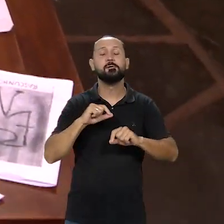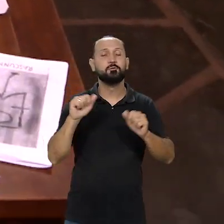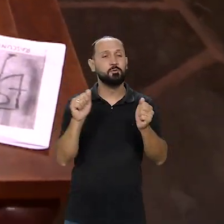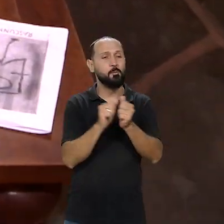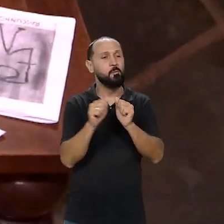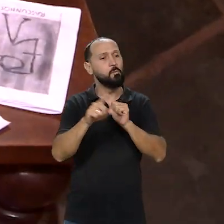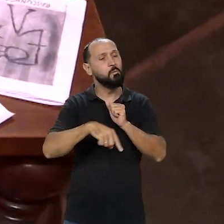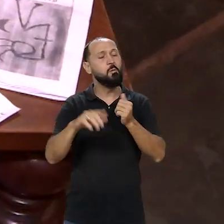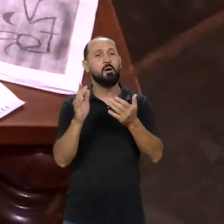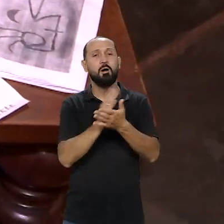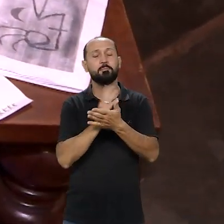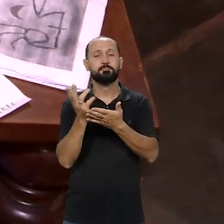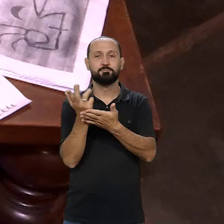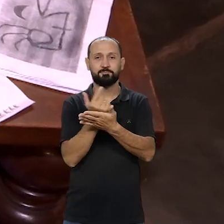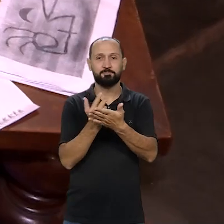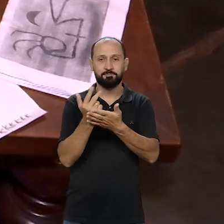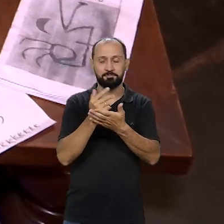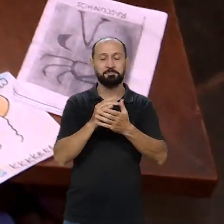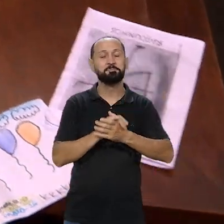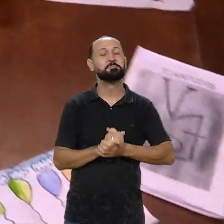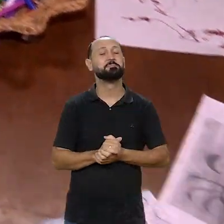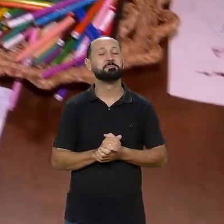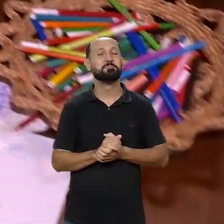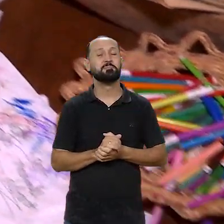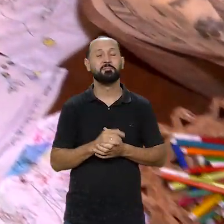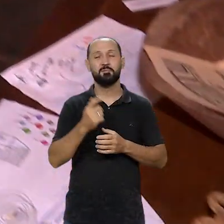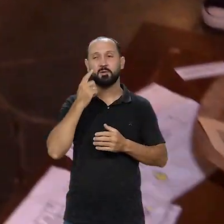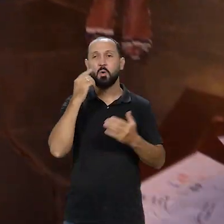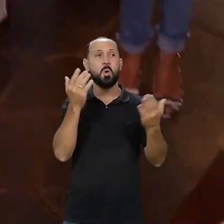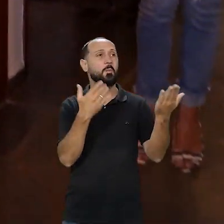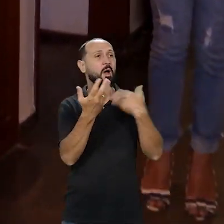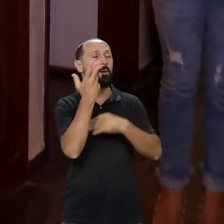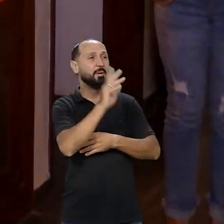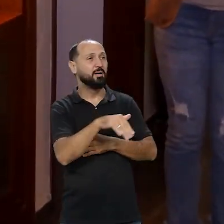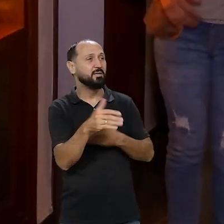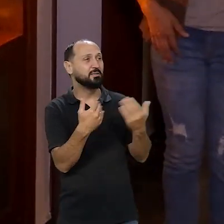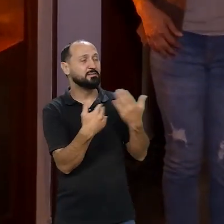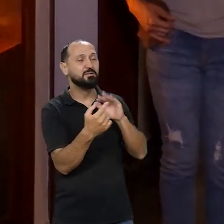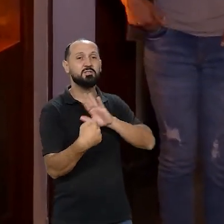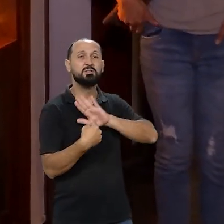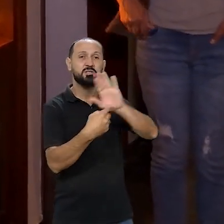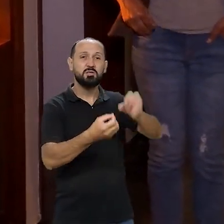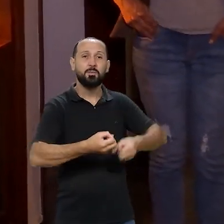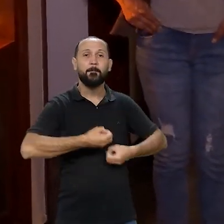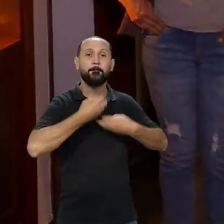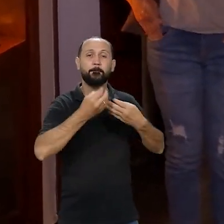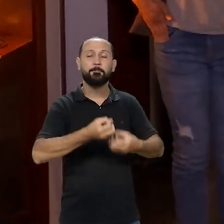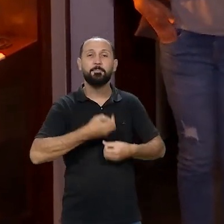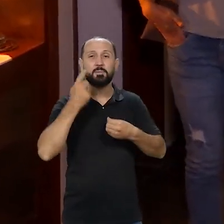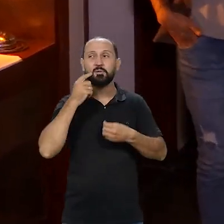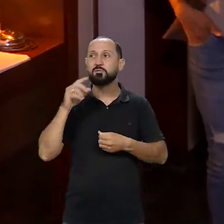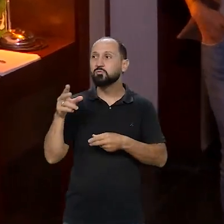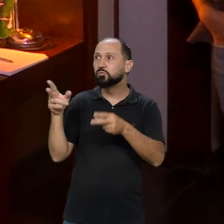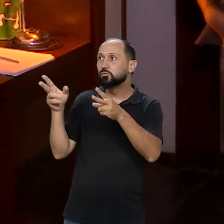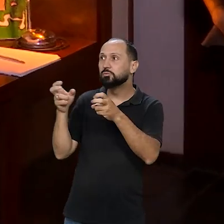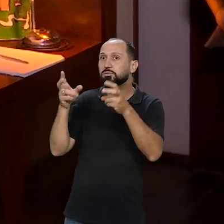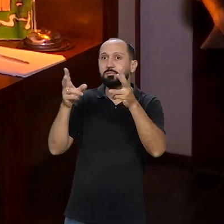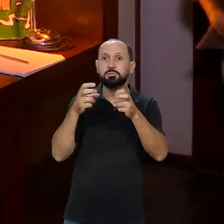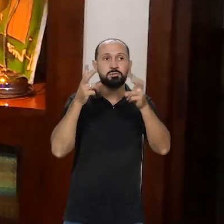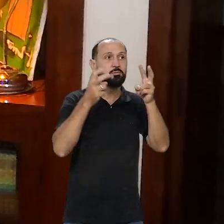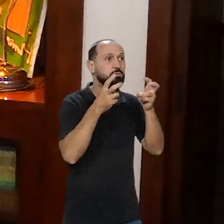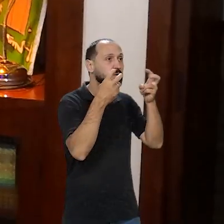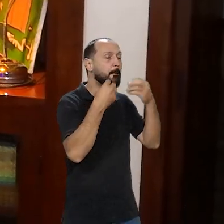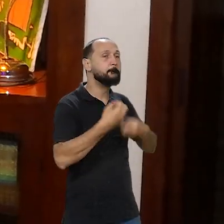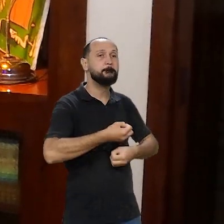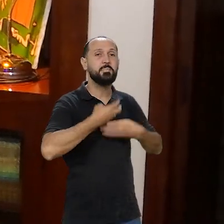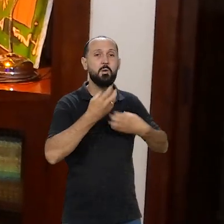local também estão espalhados alguns desenhos dele. Painel interativo para as crianças se expressarem conforme